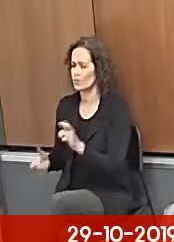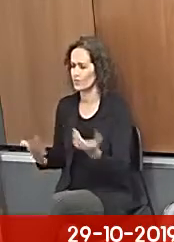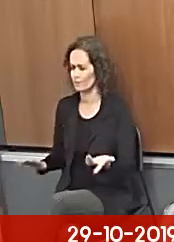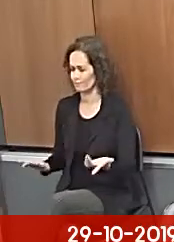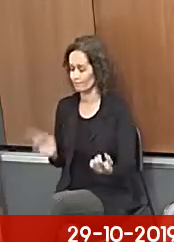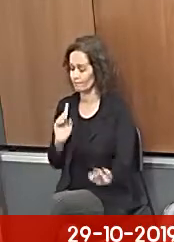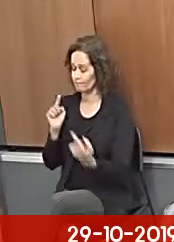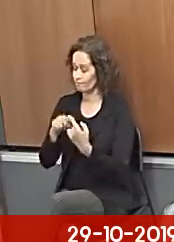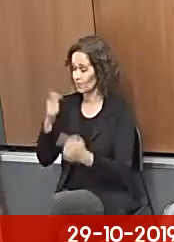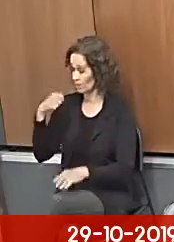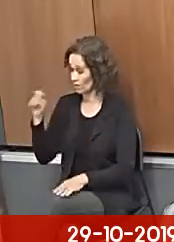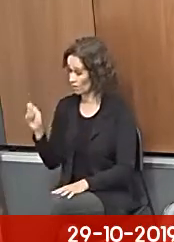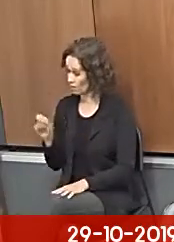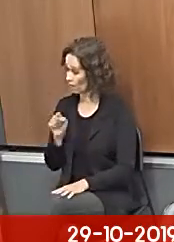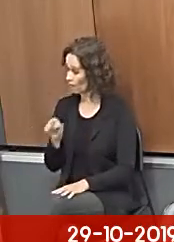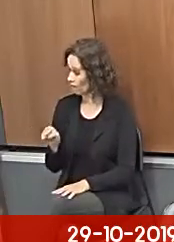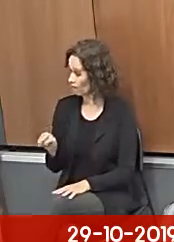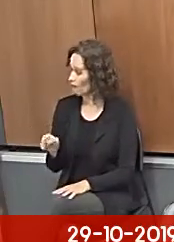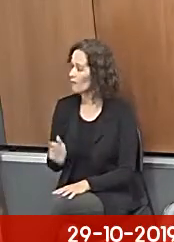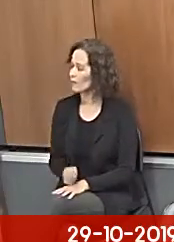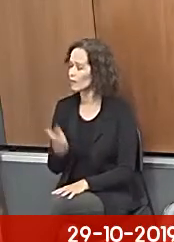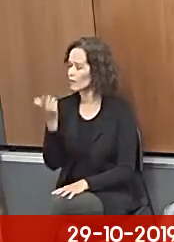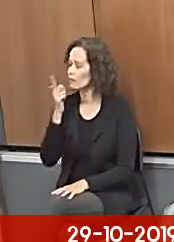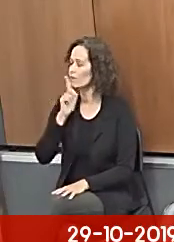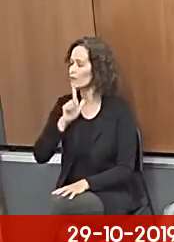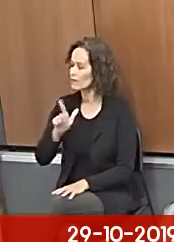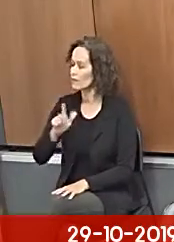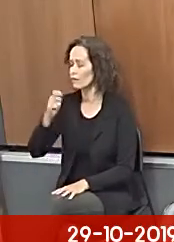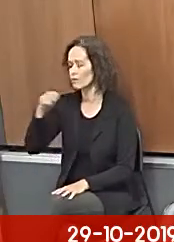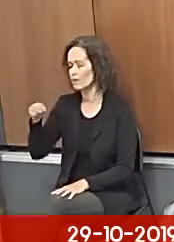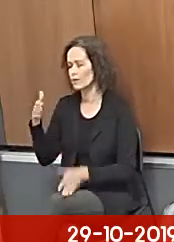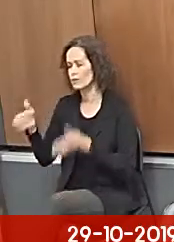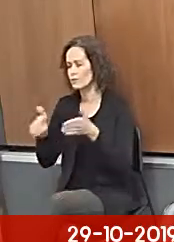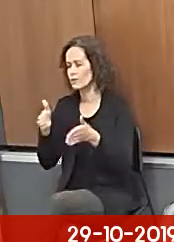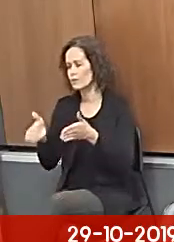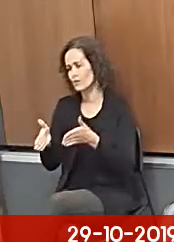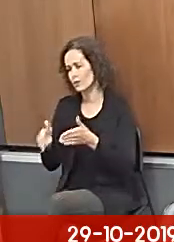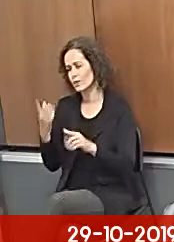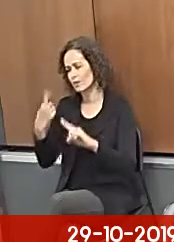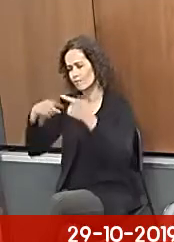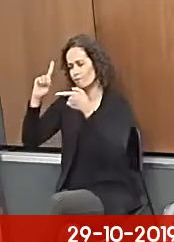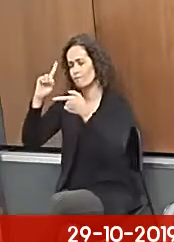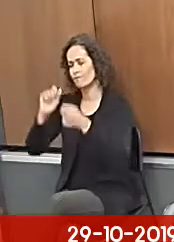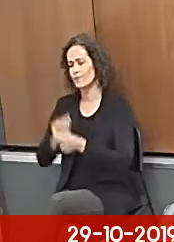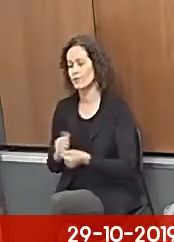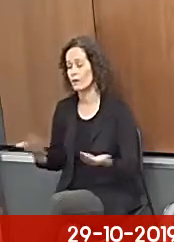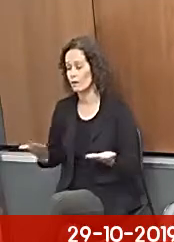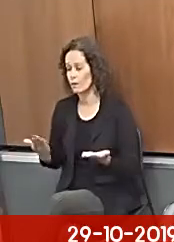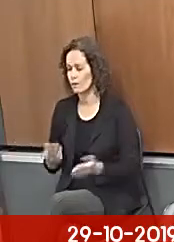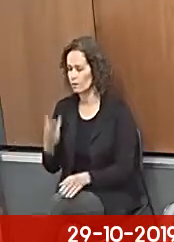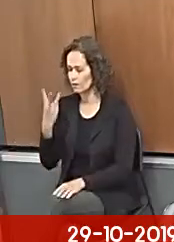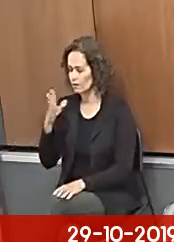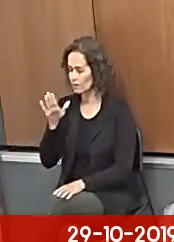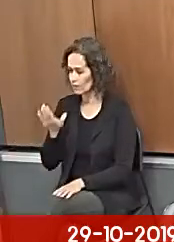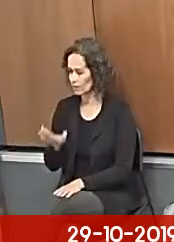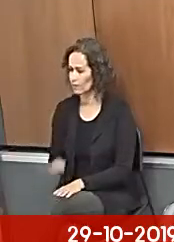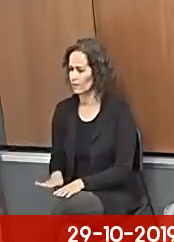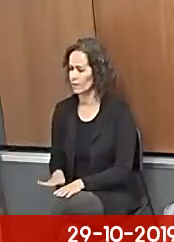nossa associação, no caso, é esse, é alcançar outras associações. Agora, são 3 horas da tarde em ponto. Eu tenho